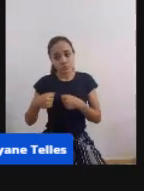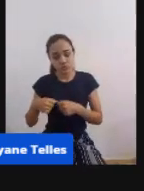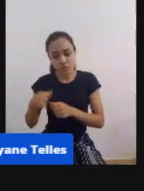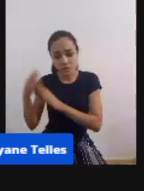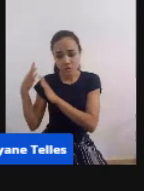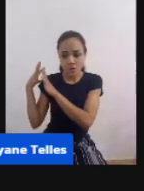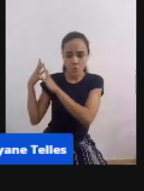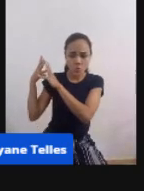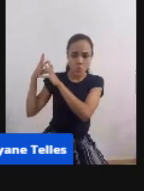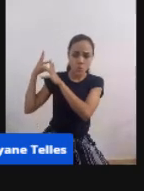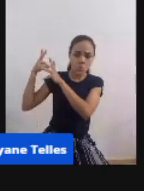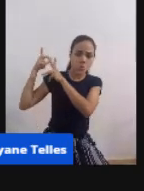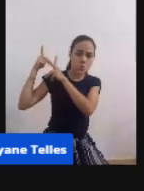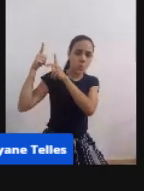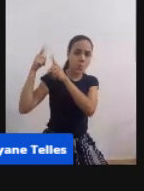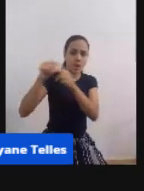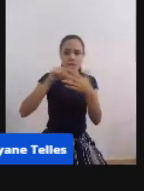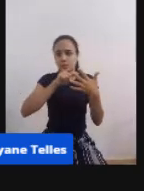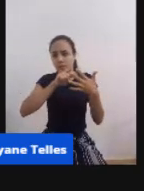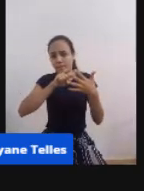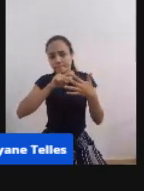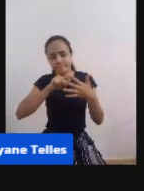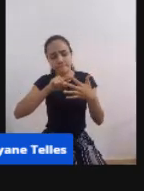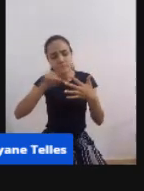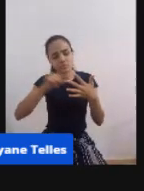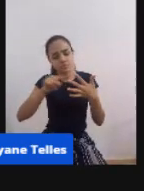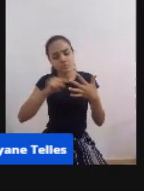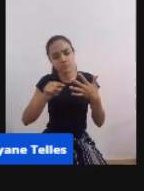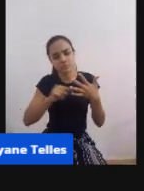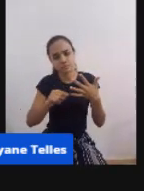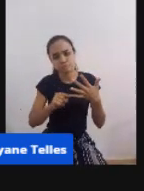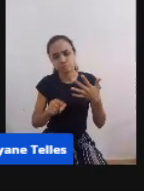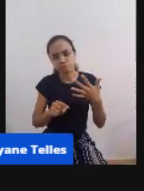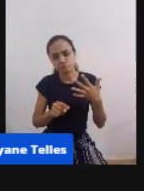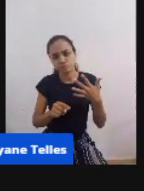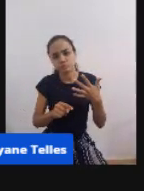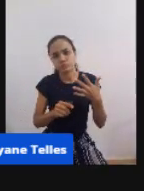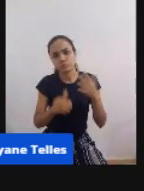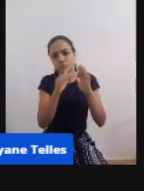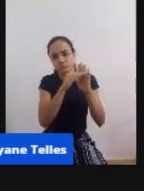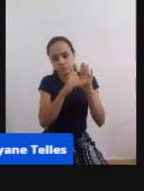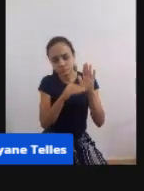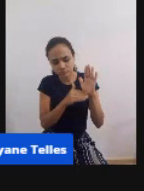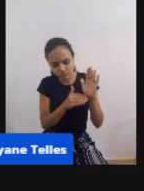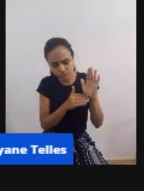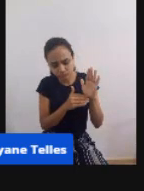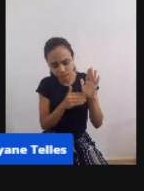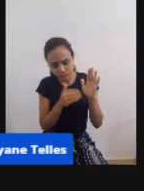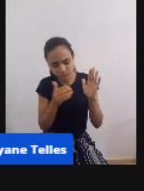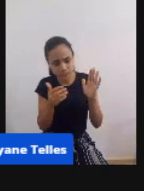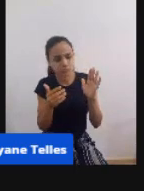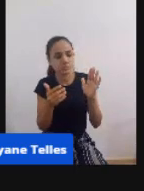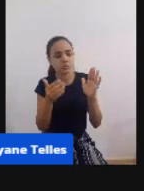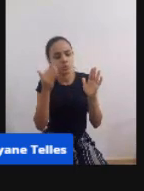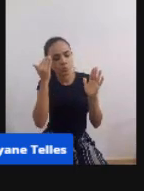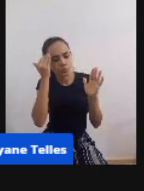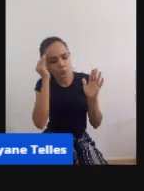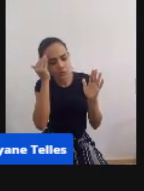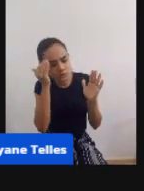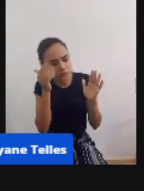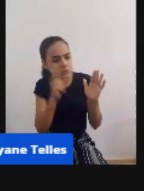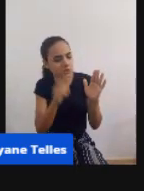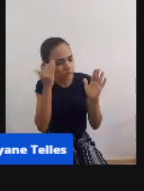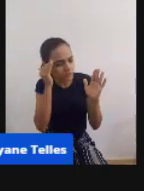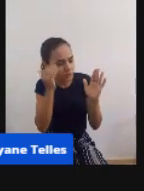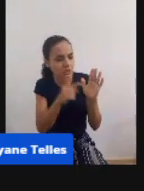os pré-requisitos para a compreensão dos conceitos referente ao conteúdo estudado. Para compreender